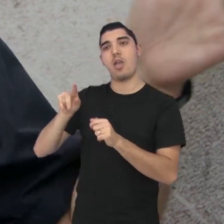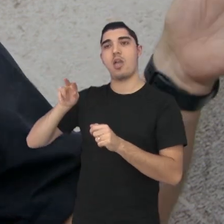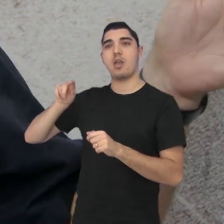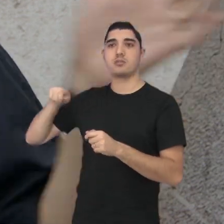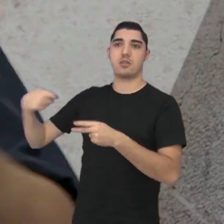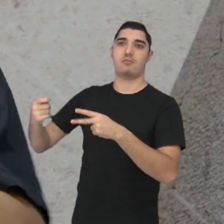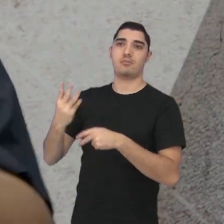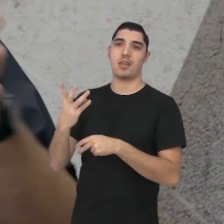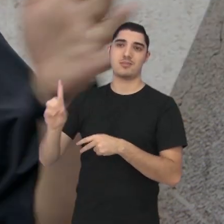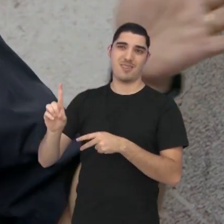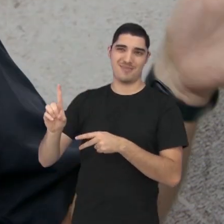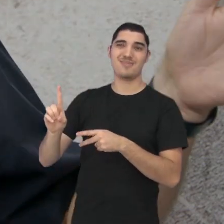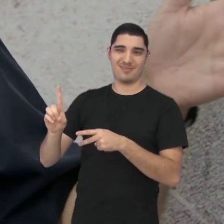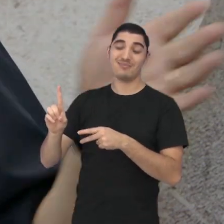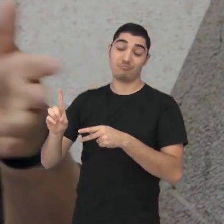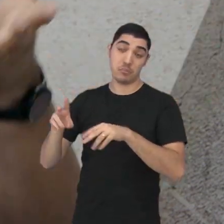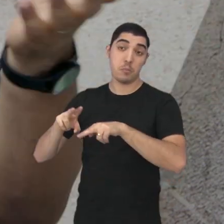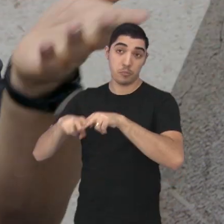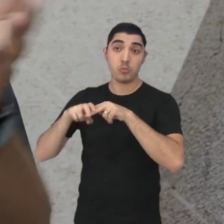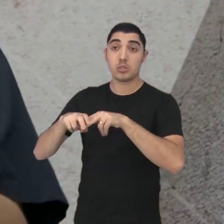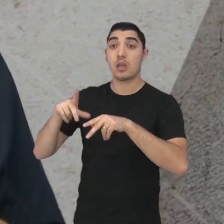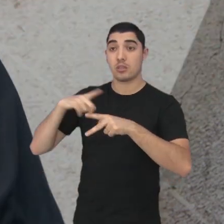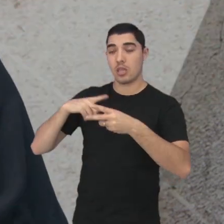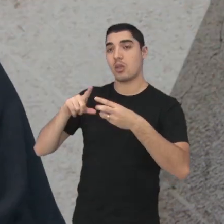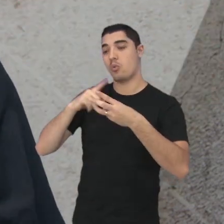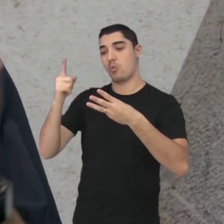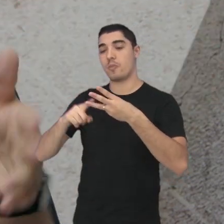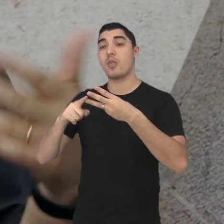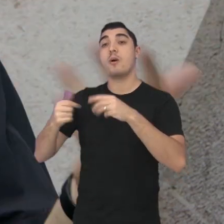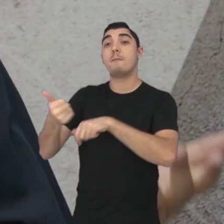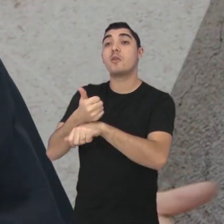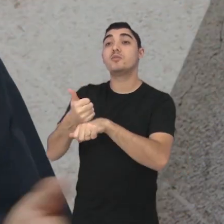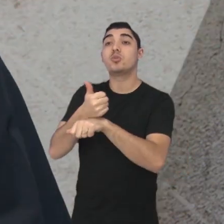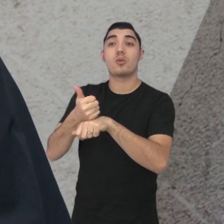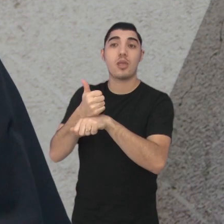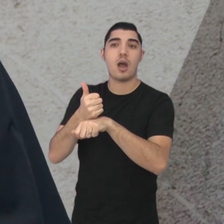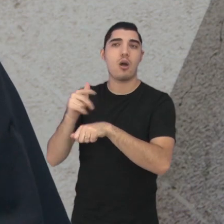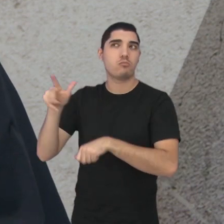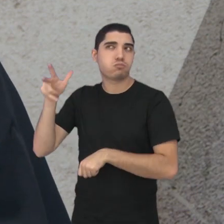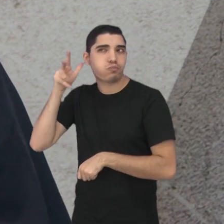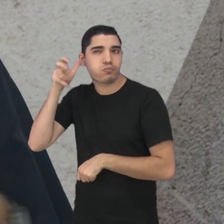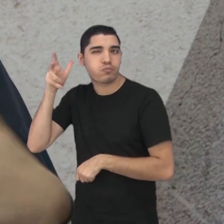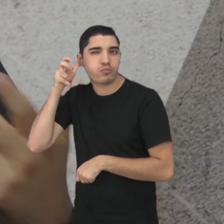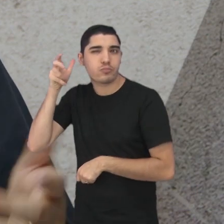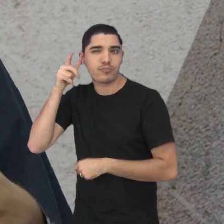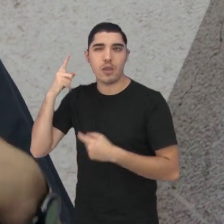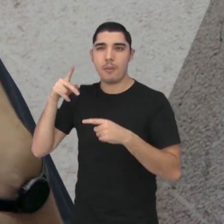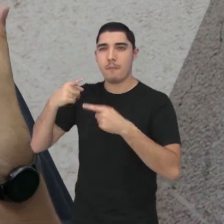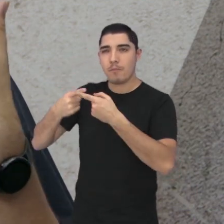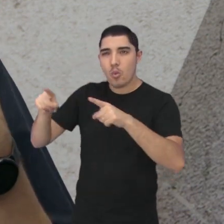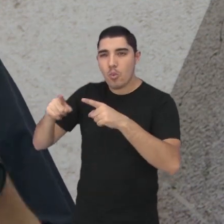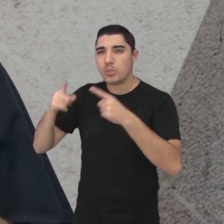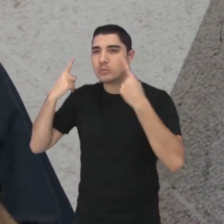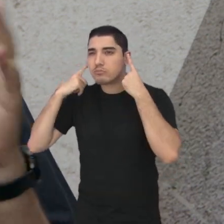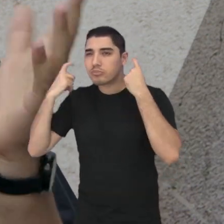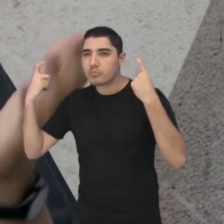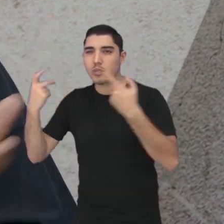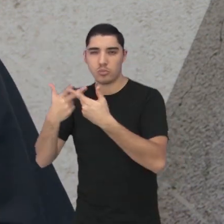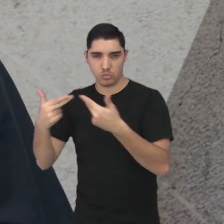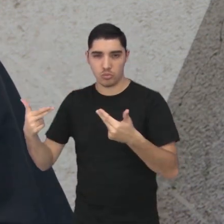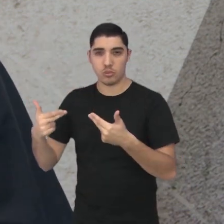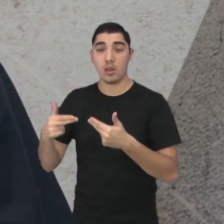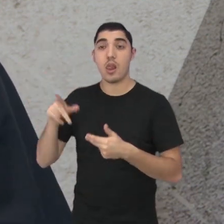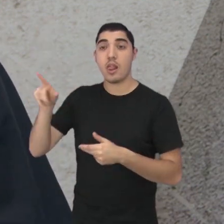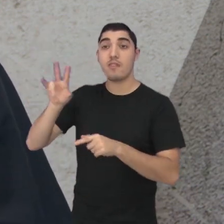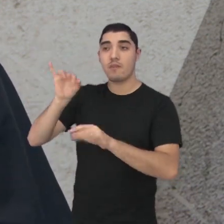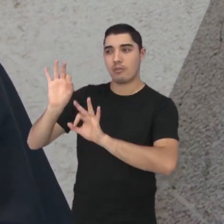vai expandindo, vai abrindo cada vez mais. Nós temos o profissional de áudio, que vai fazer a parte de sound effects, que é o sound